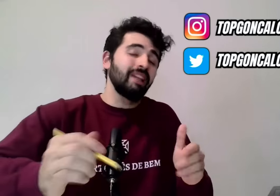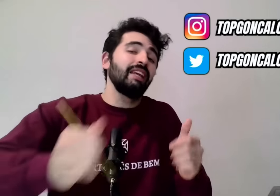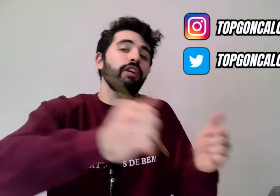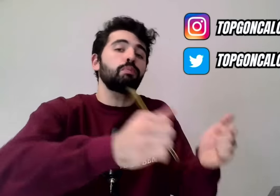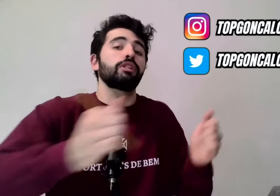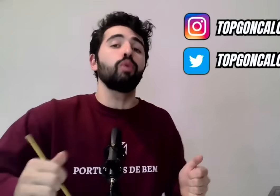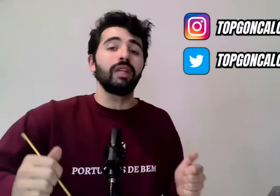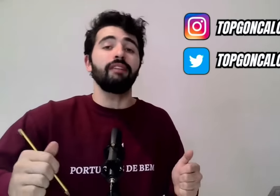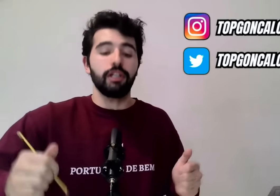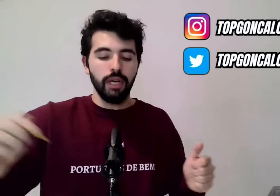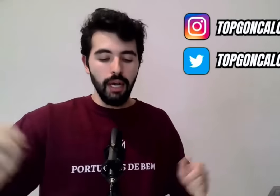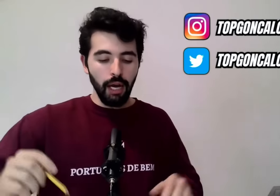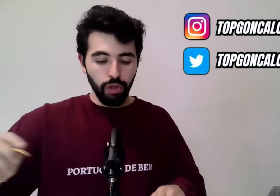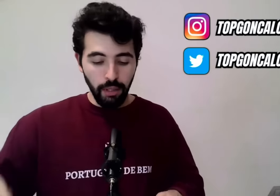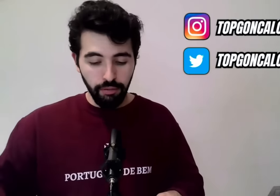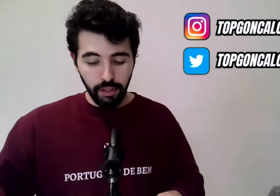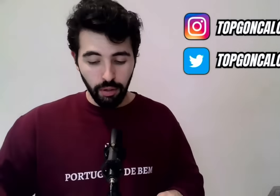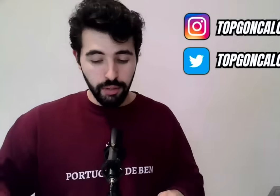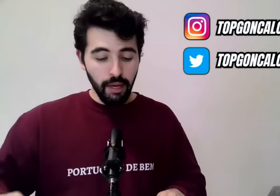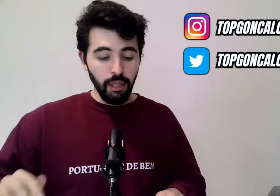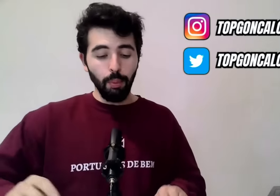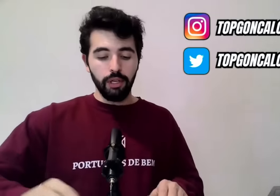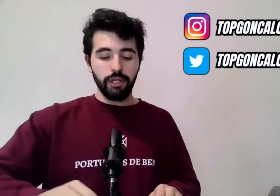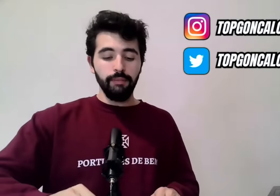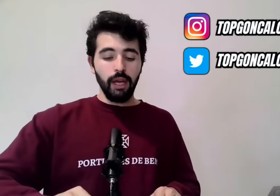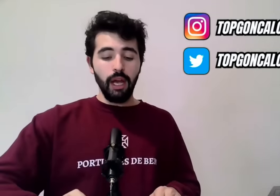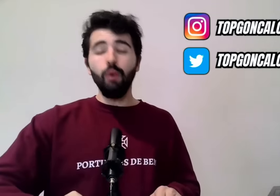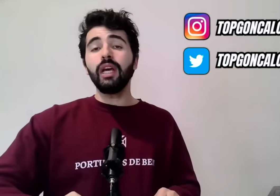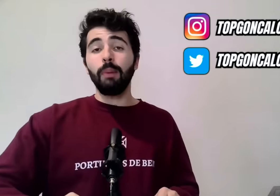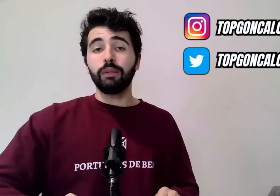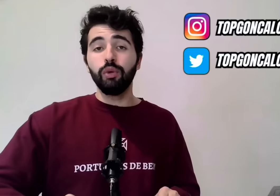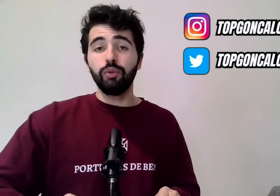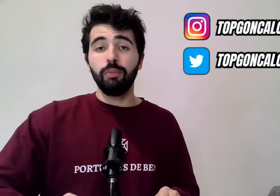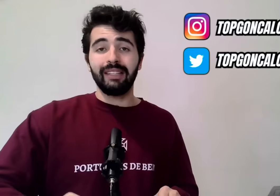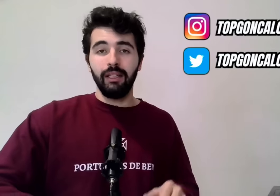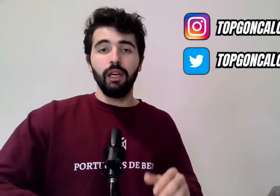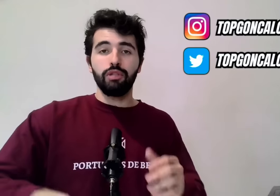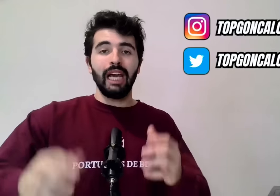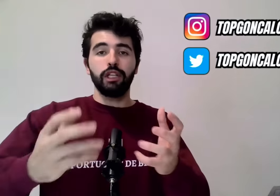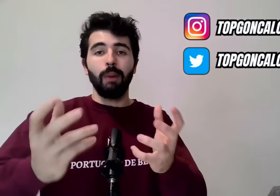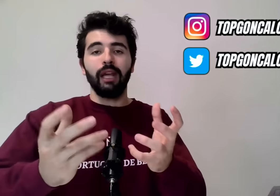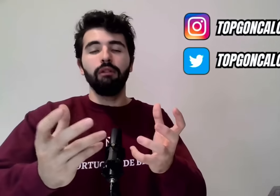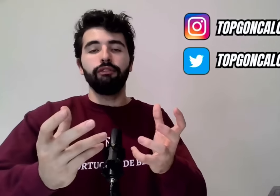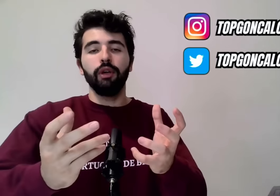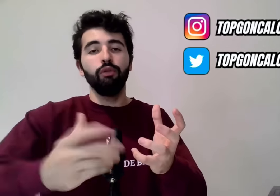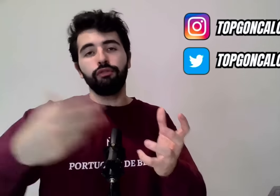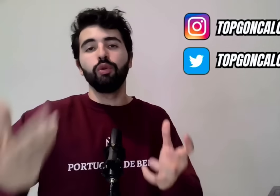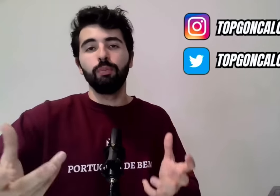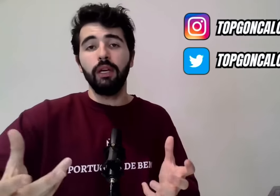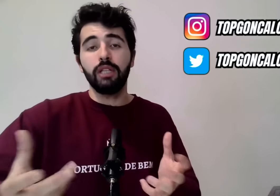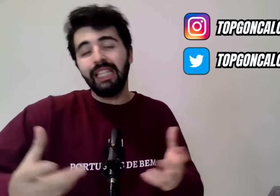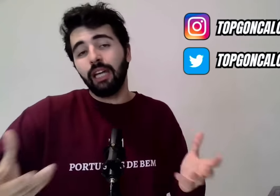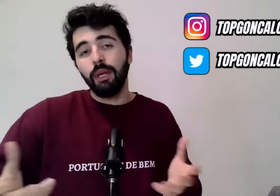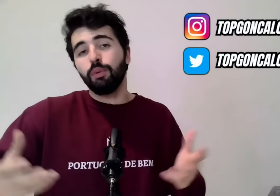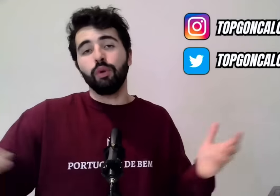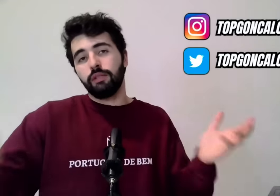ou que teve a resposta de Rui Tavares em 2020 22 depois a única parte boa do debate em termos técnicos para aquilo que foi o futuro do